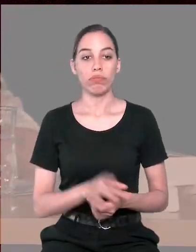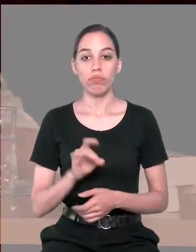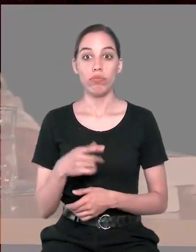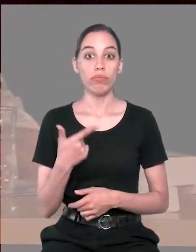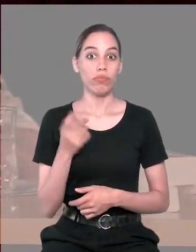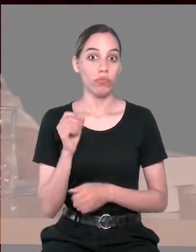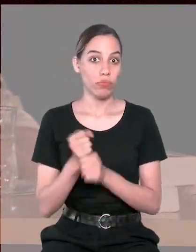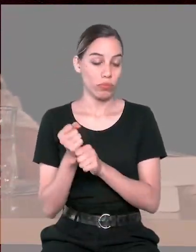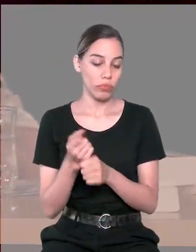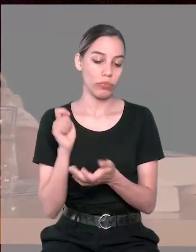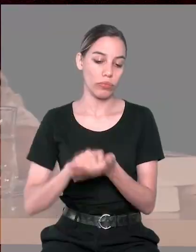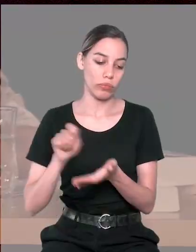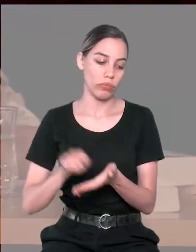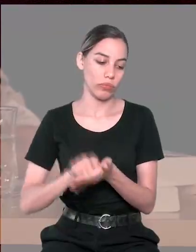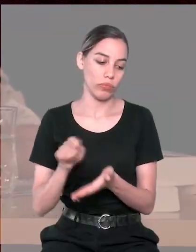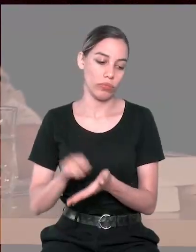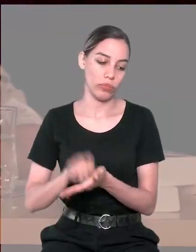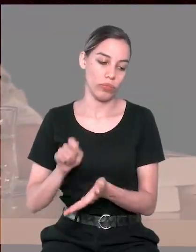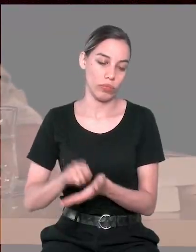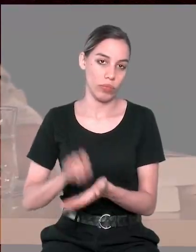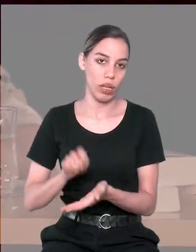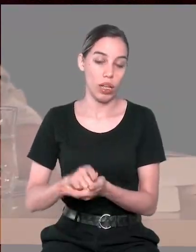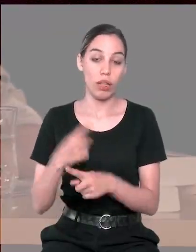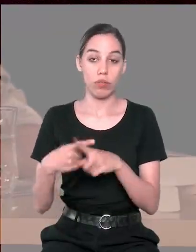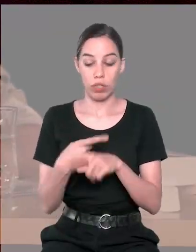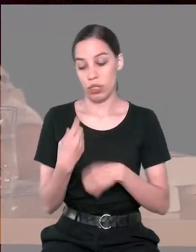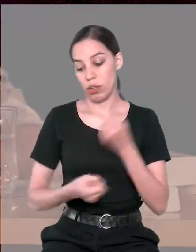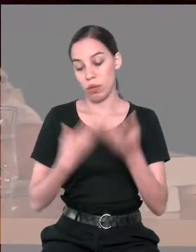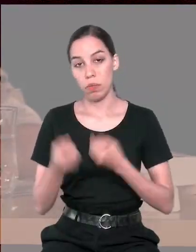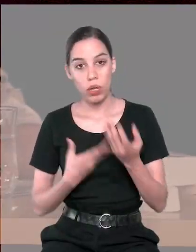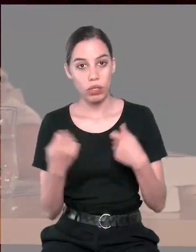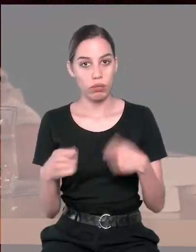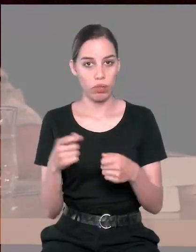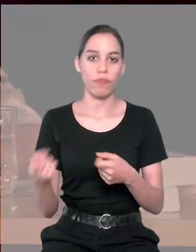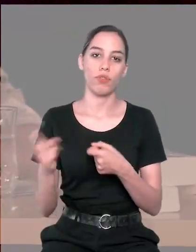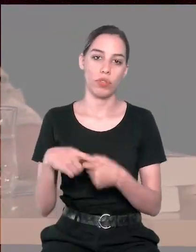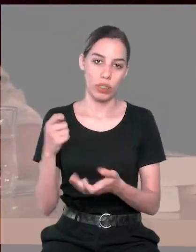aqueles cadernos, até que ele resolve voltar a escrever poesia, porque não tinha outra maneira de sobreviver à Primeira Guerra Mundial.